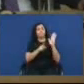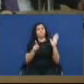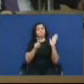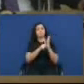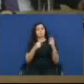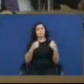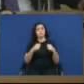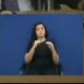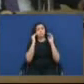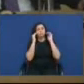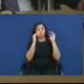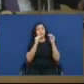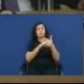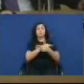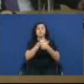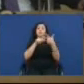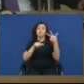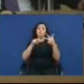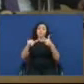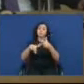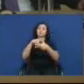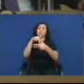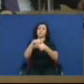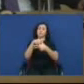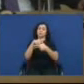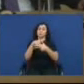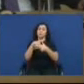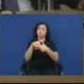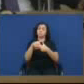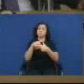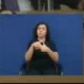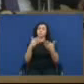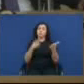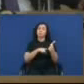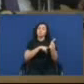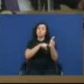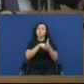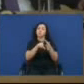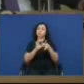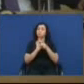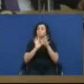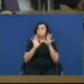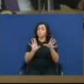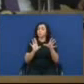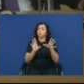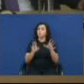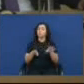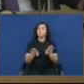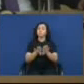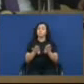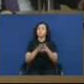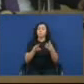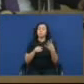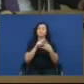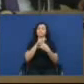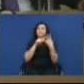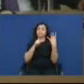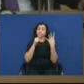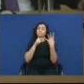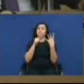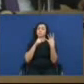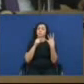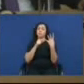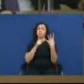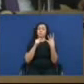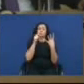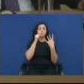regimento. Nós já temos 3 tribunas inscritas, mas a presidência, novamente, com a anuência do plenário, gostaria de conceder também um breve espaço